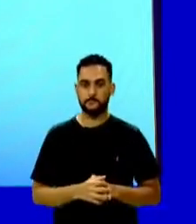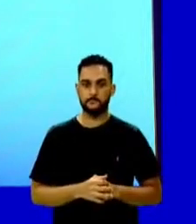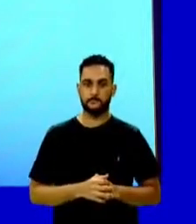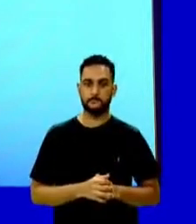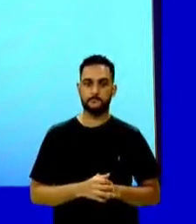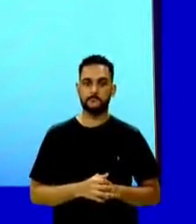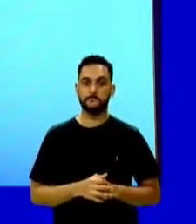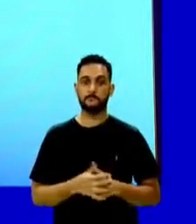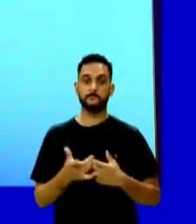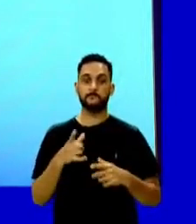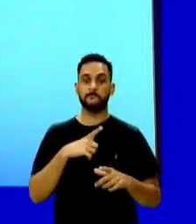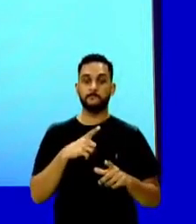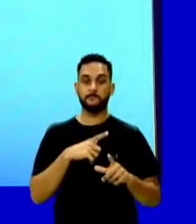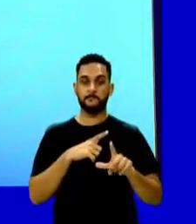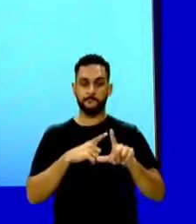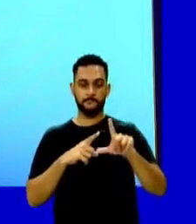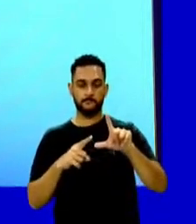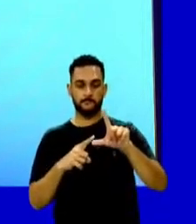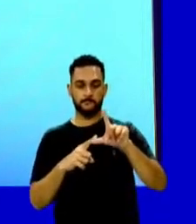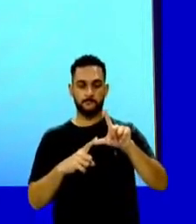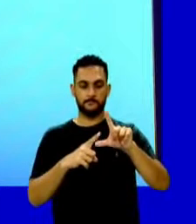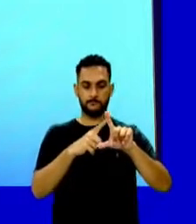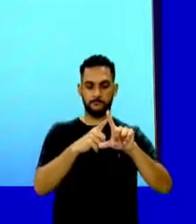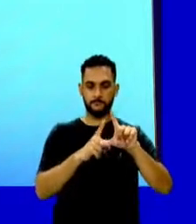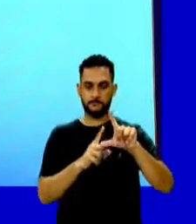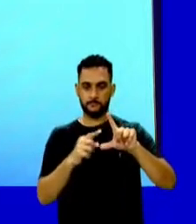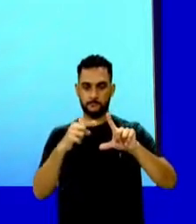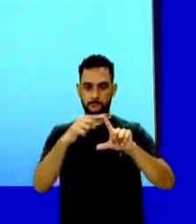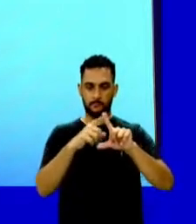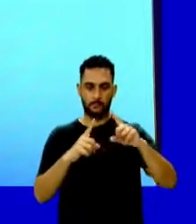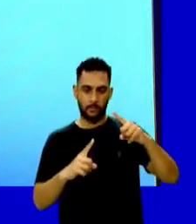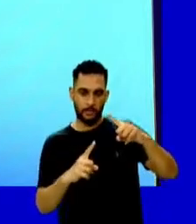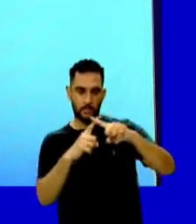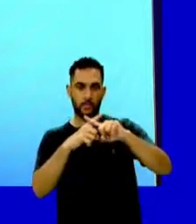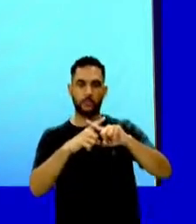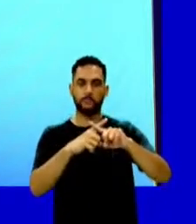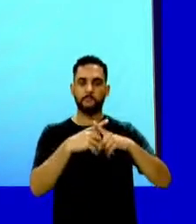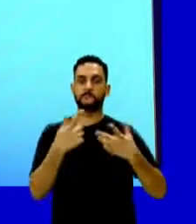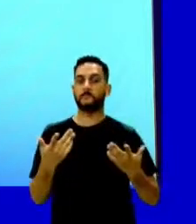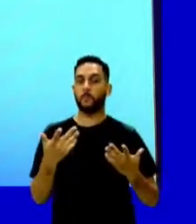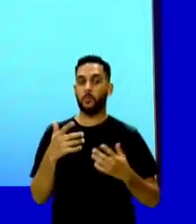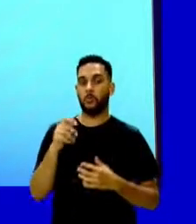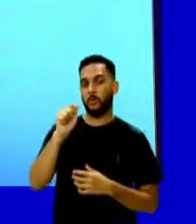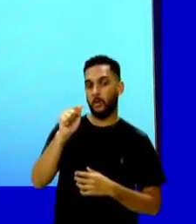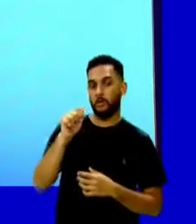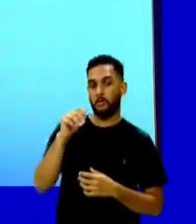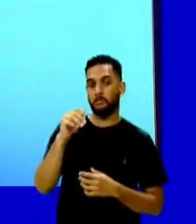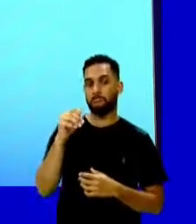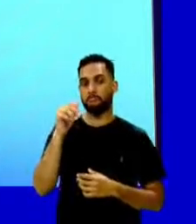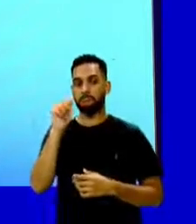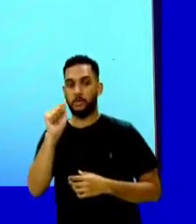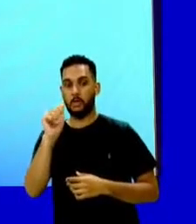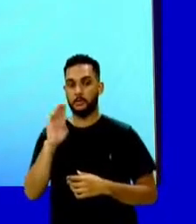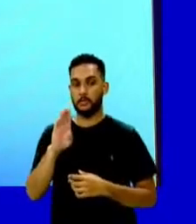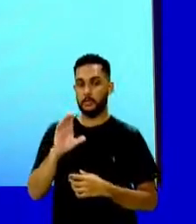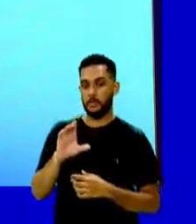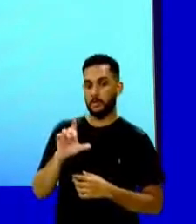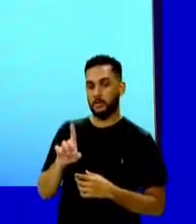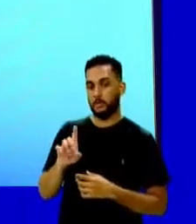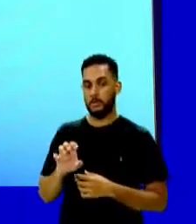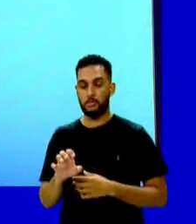o ponto dessas retas de interseção dessas retas da letra A 48 letra B